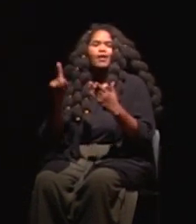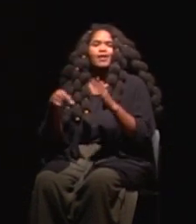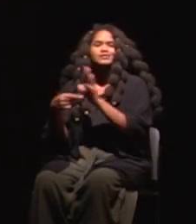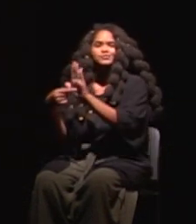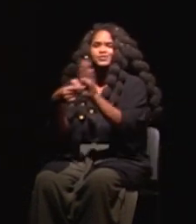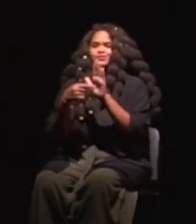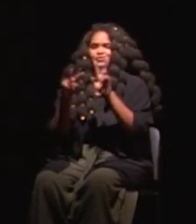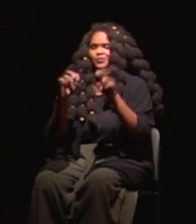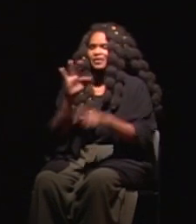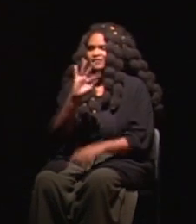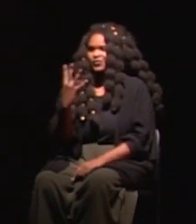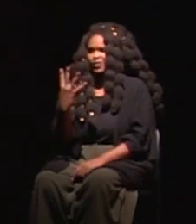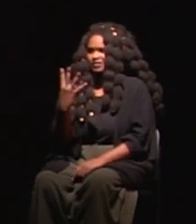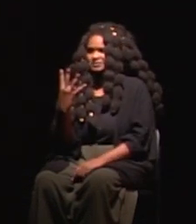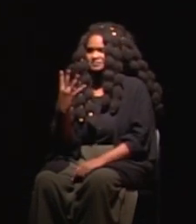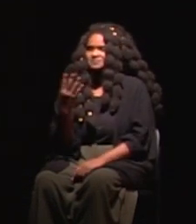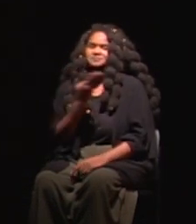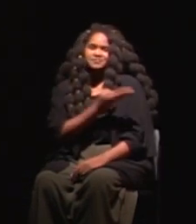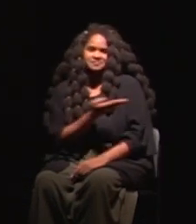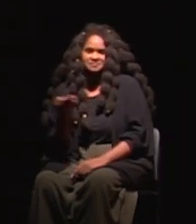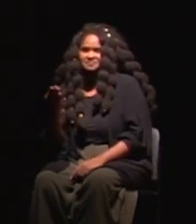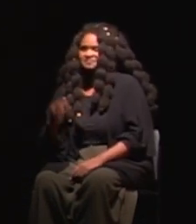exposição sobre a F4. Nair.